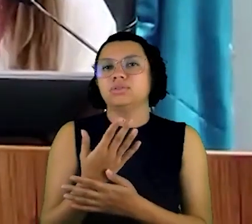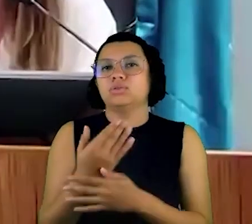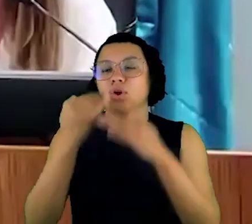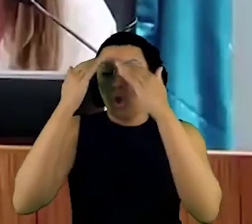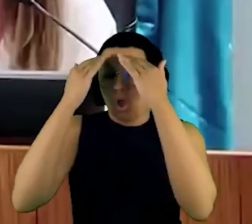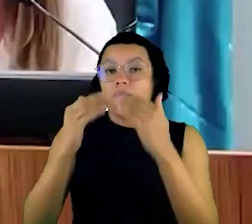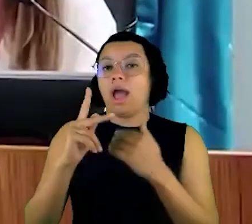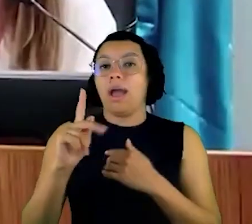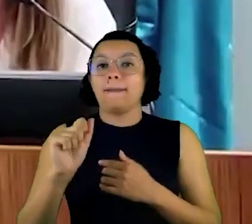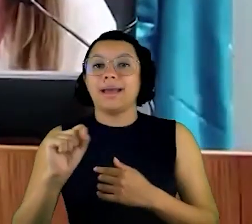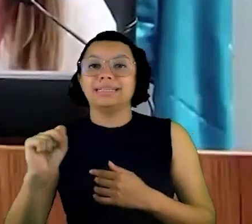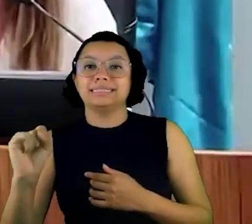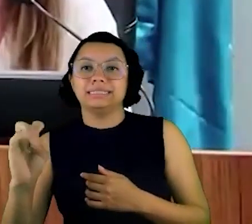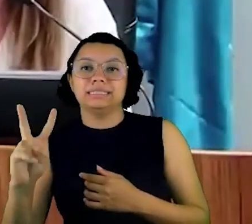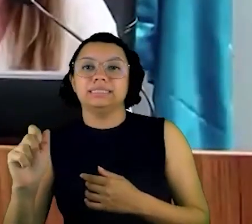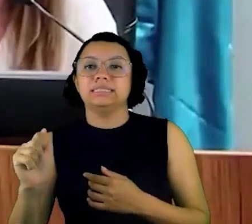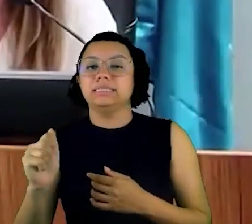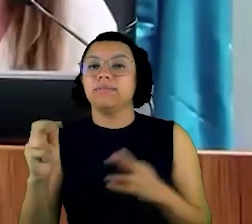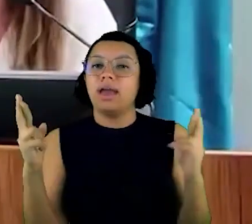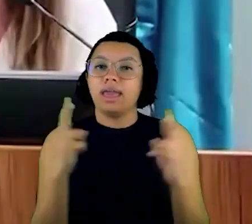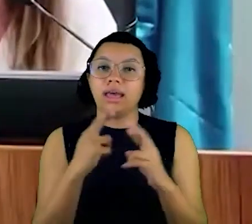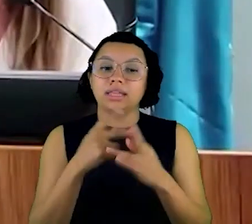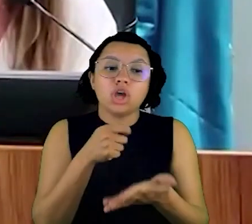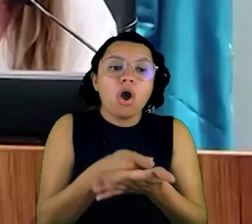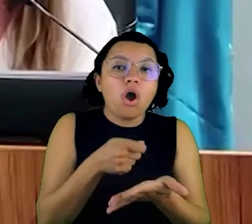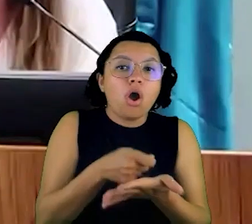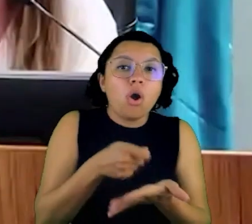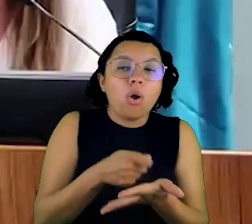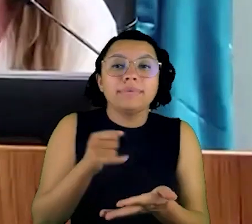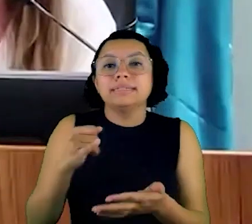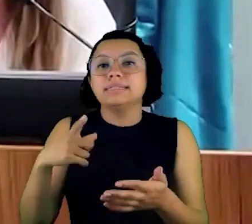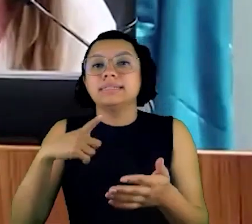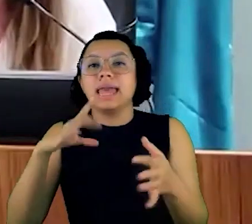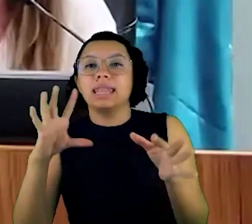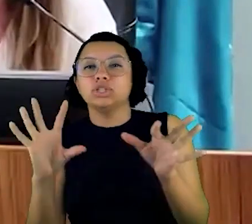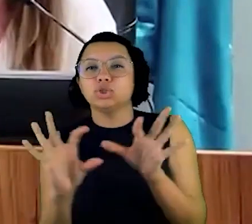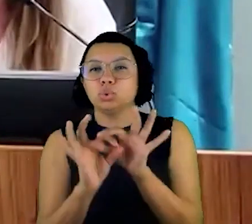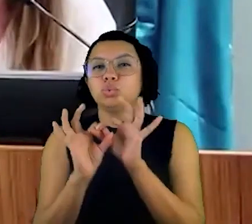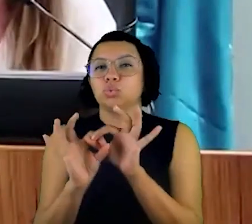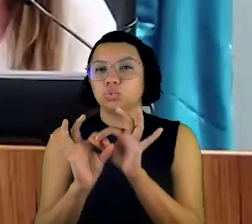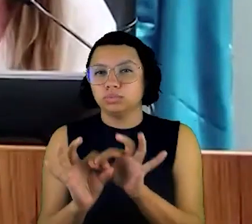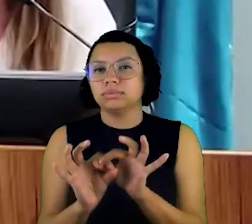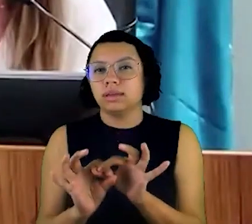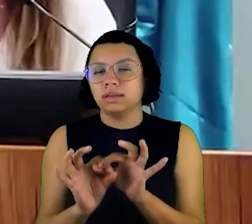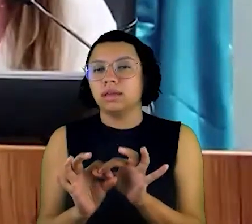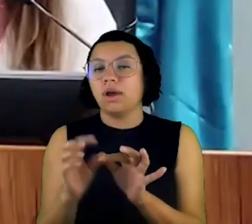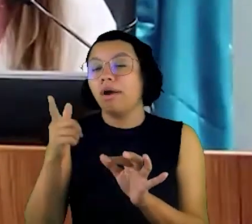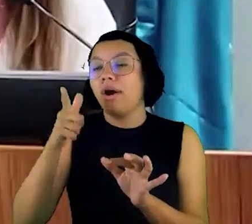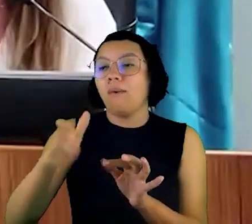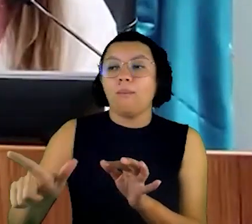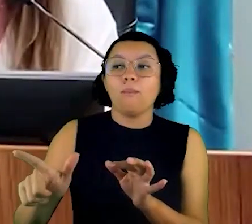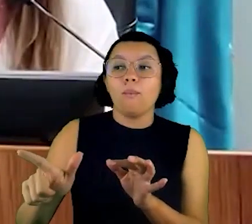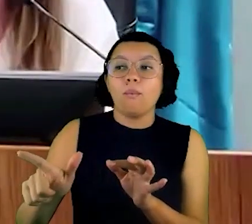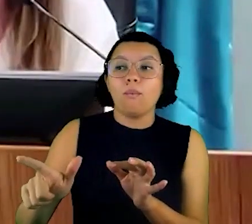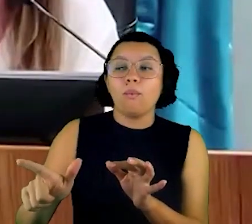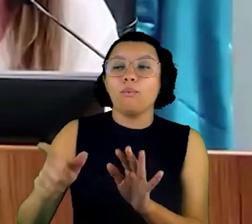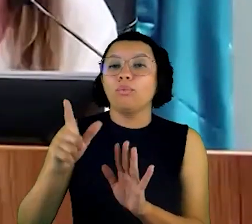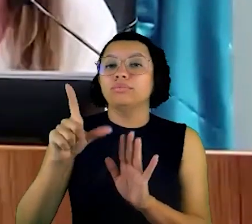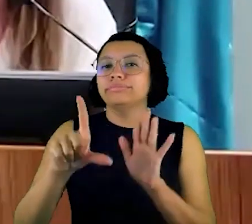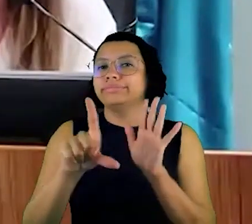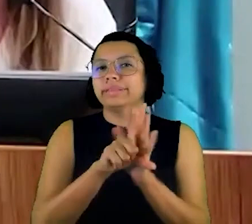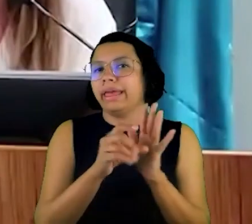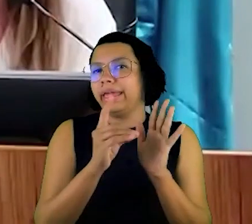sujeição passiva para fins de cobrança, se estivesse combinada com outra